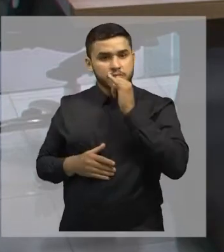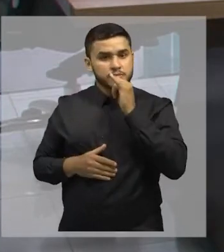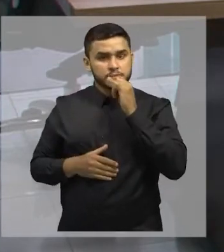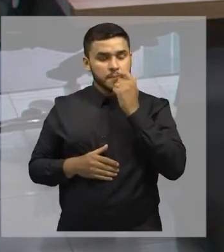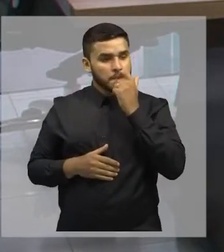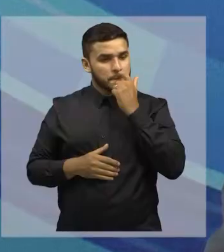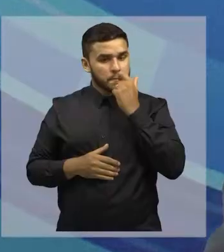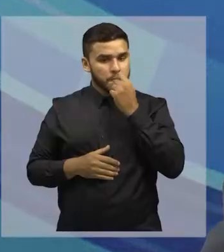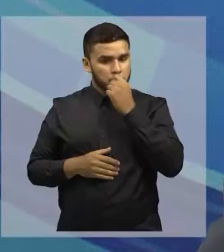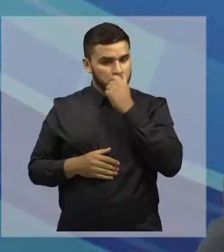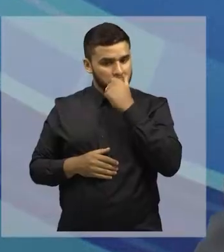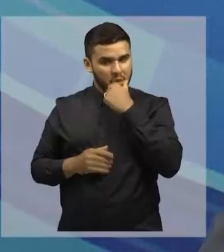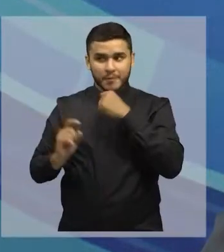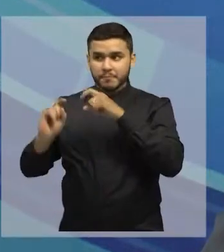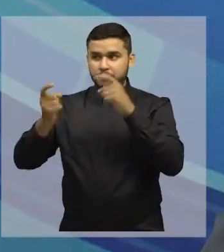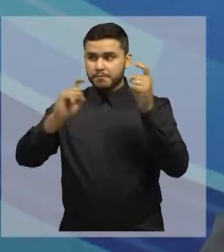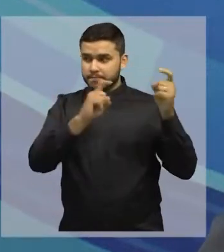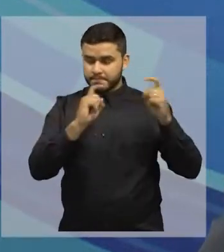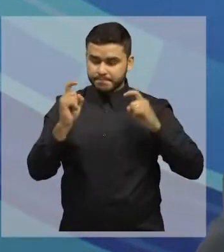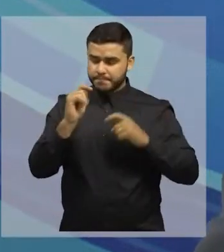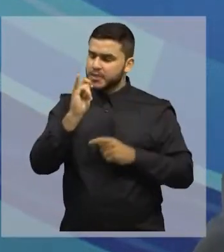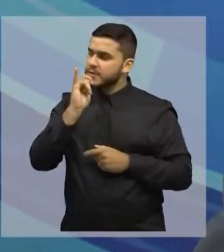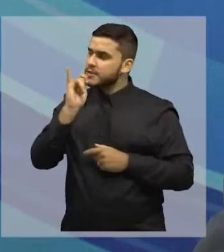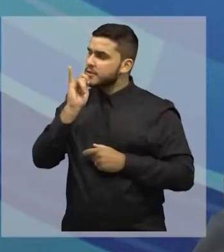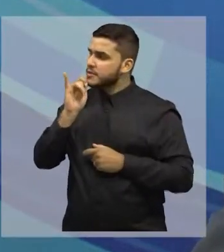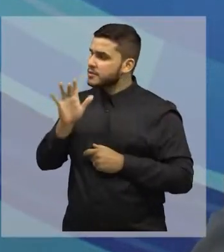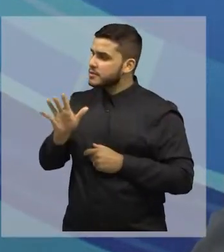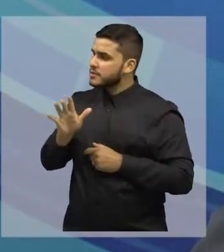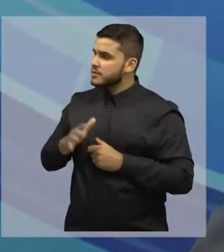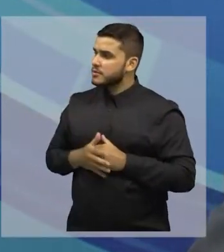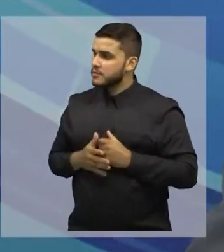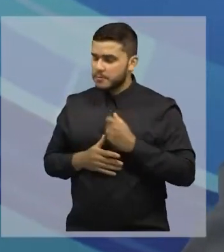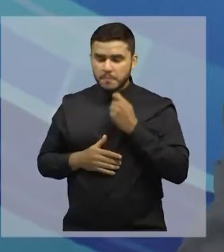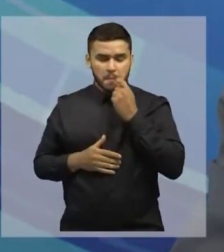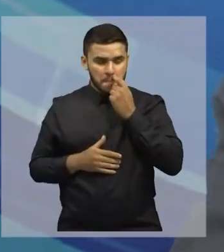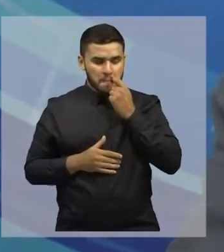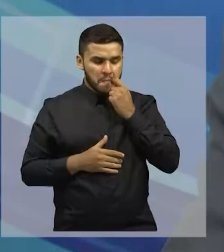lá. A gente tem que pensar aí que já se parte com